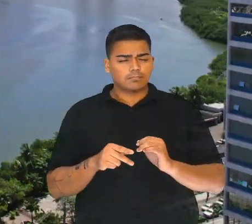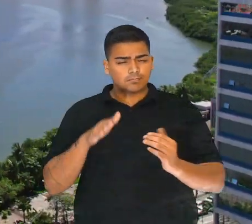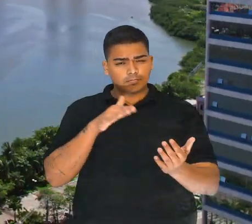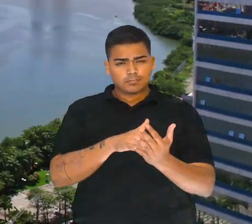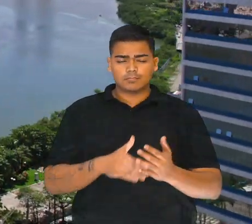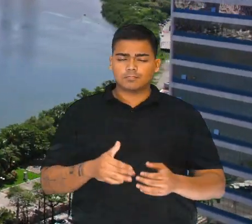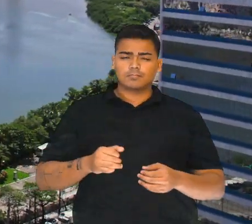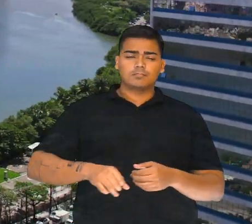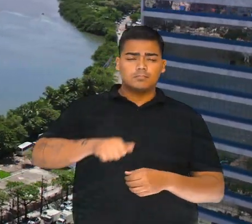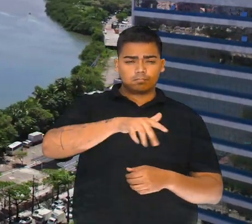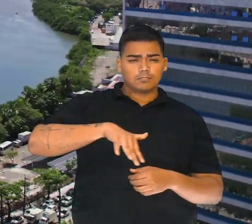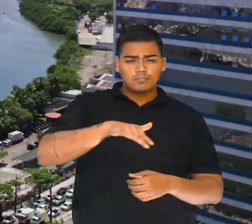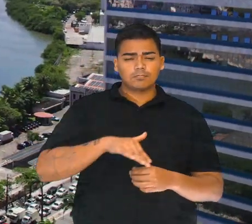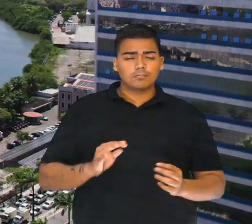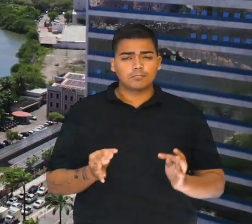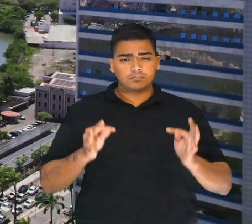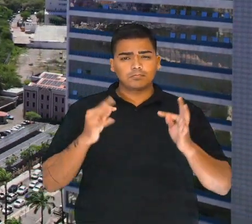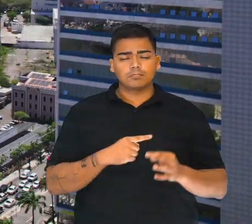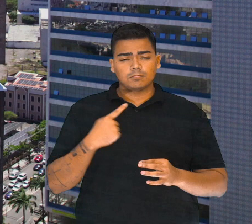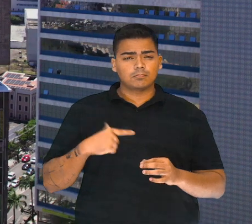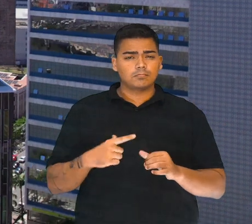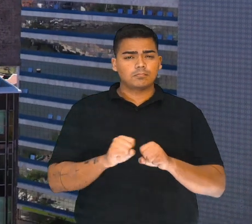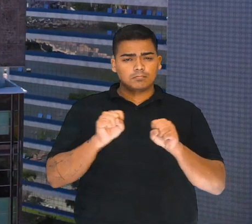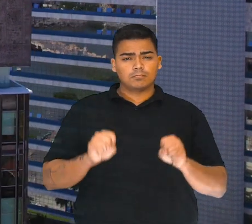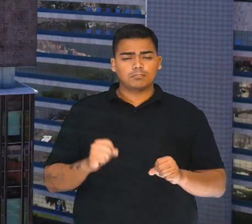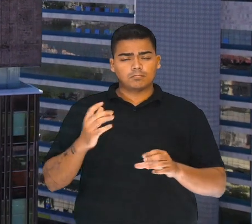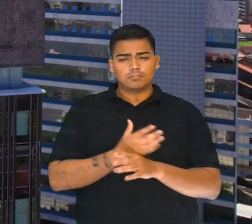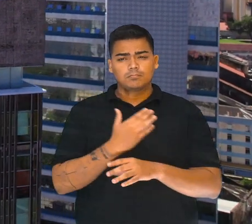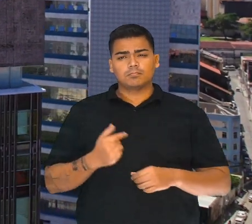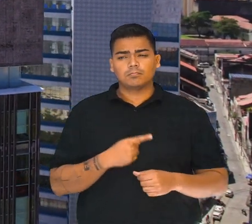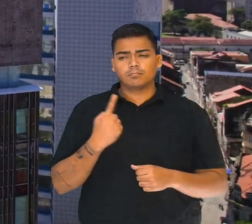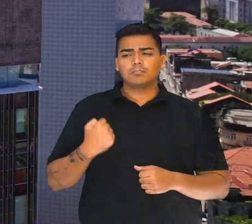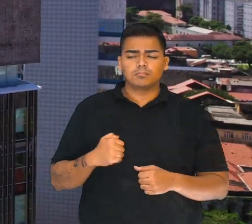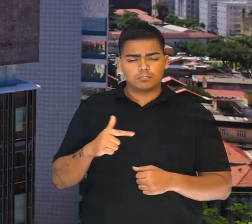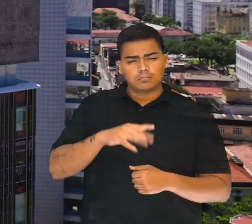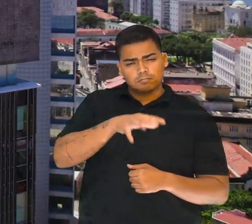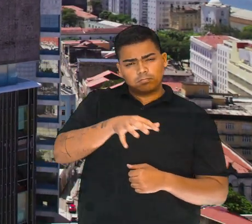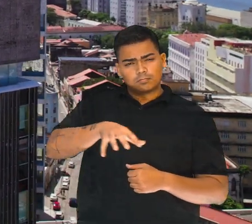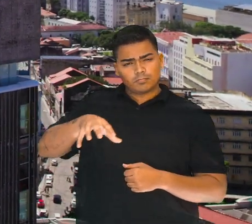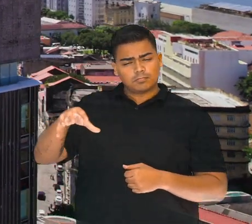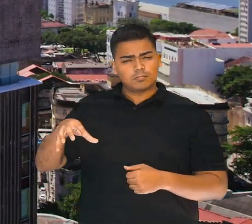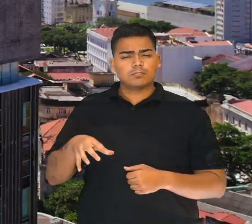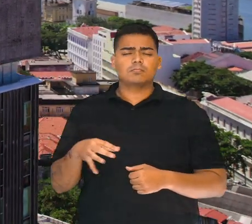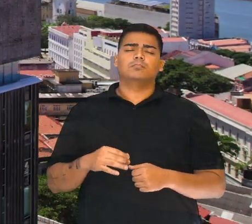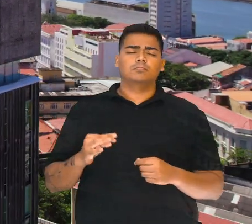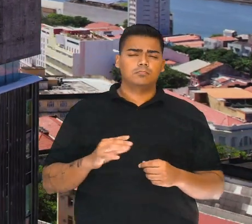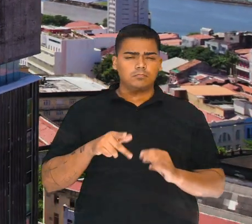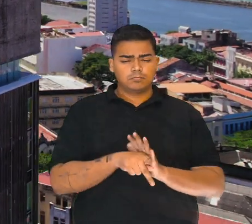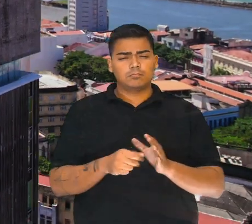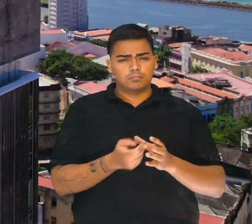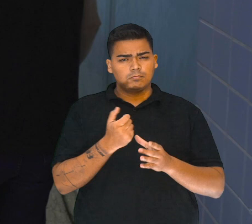Porto Digital. A gente tem um ecossistema completo aqui no Porto Digital. A gente tem 7 instituições de ciência e tecnologia, 6 incubadoras